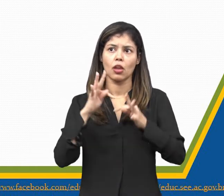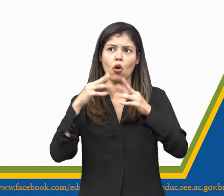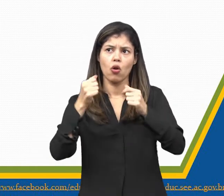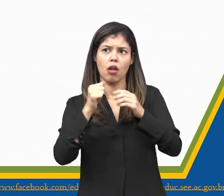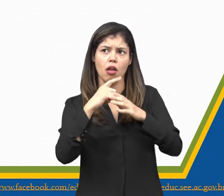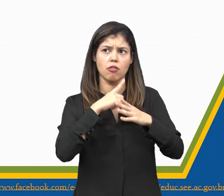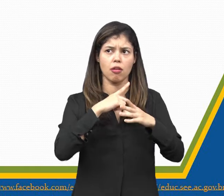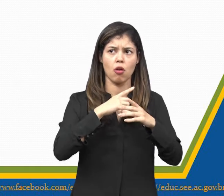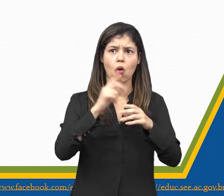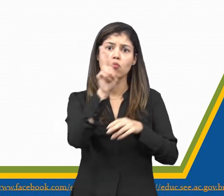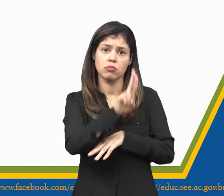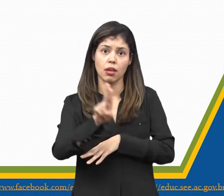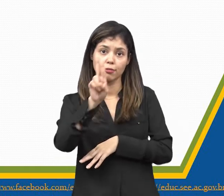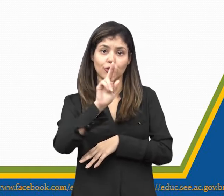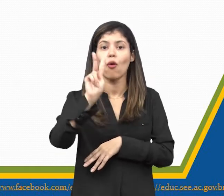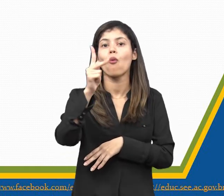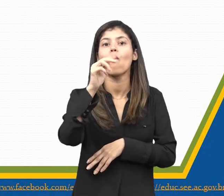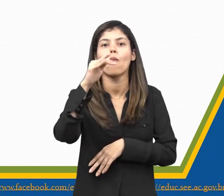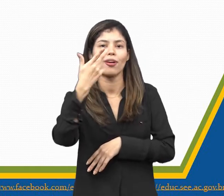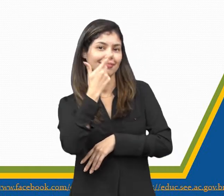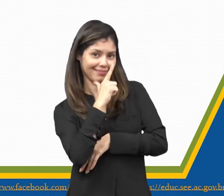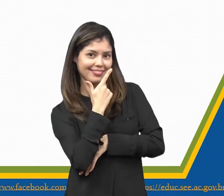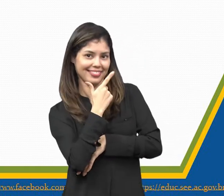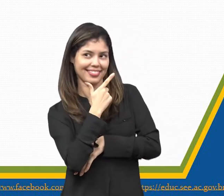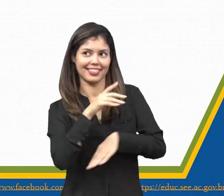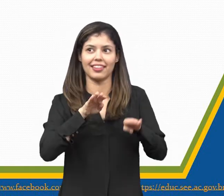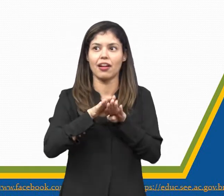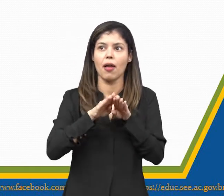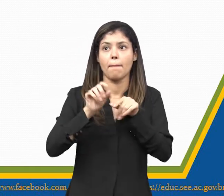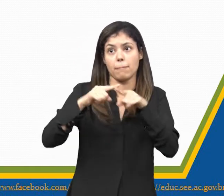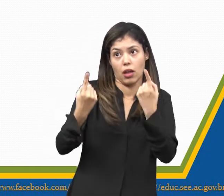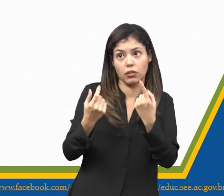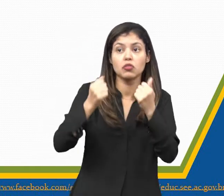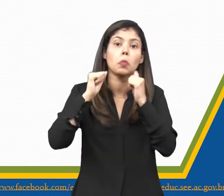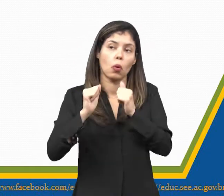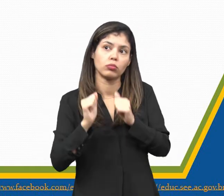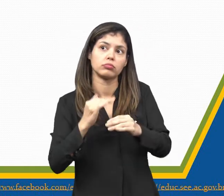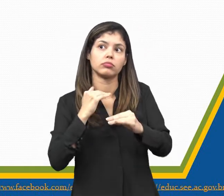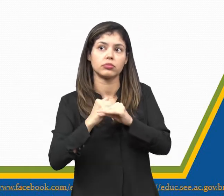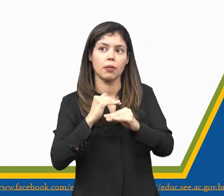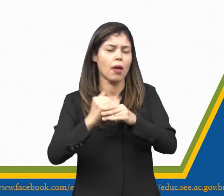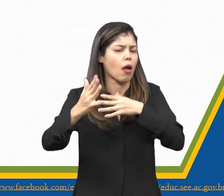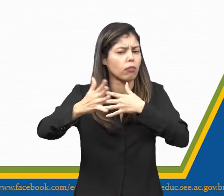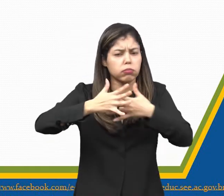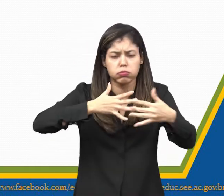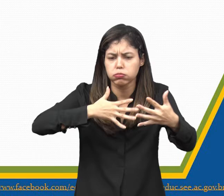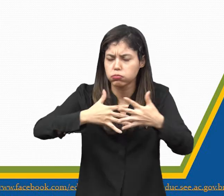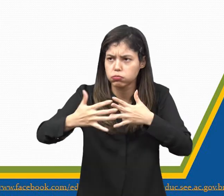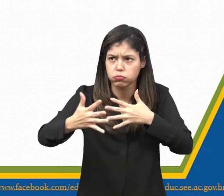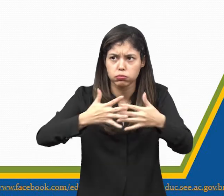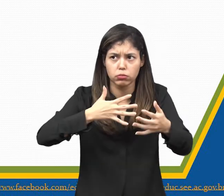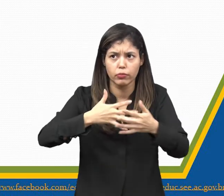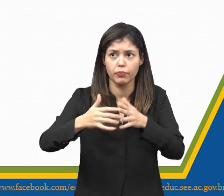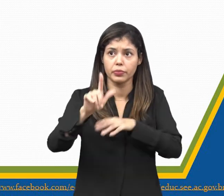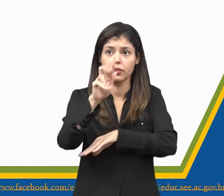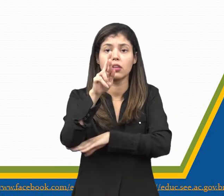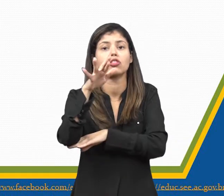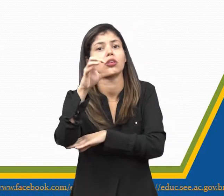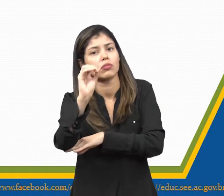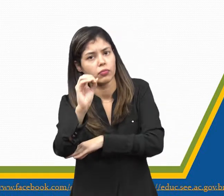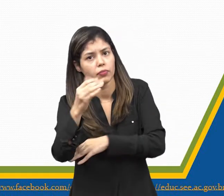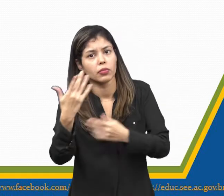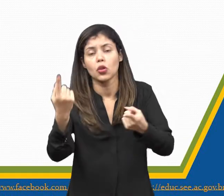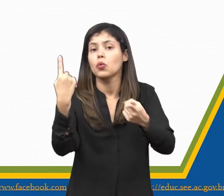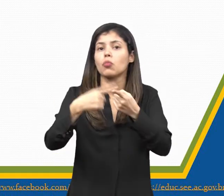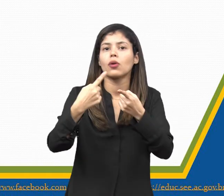mais popular é o de humor. Porém, ela pode ser de qualquer gênero. Por